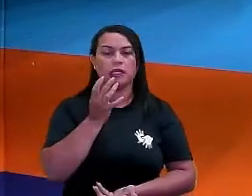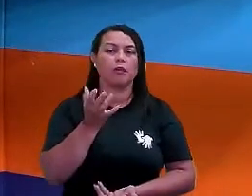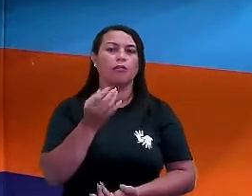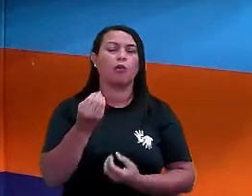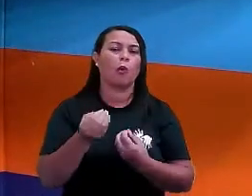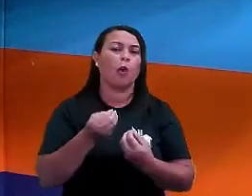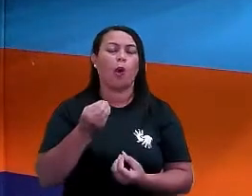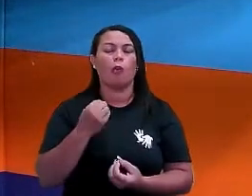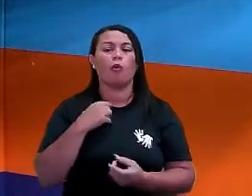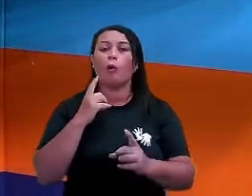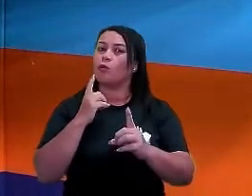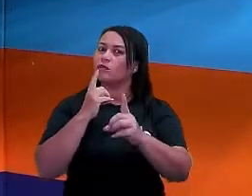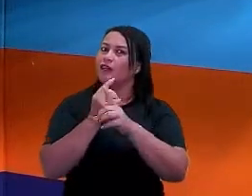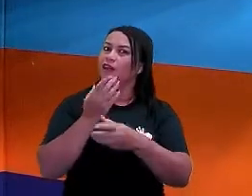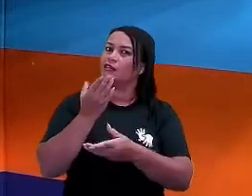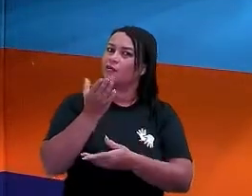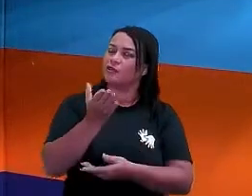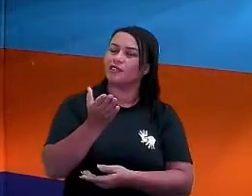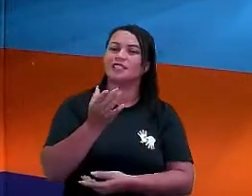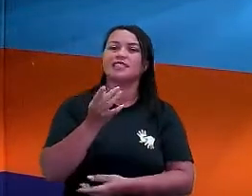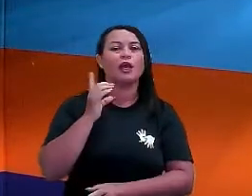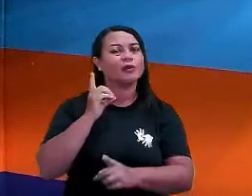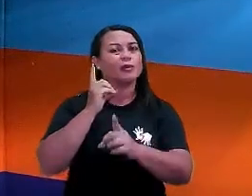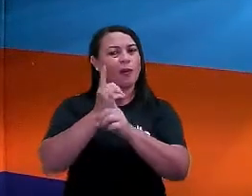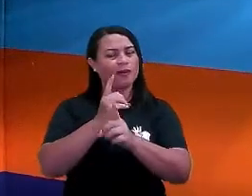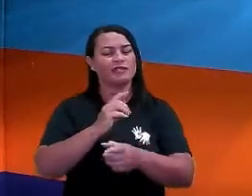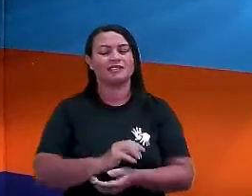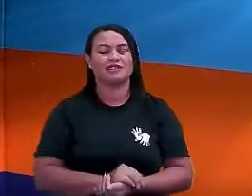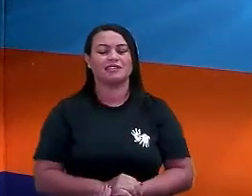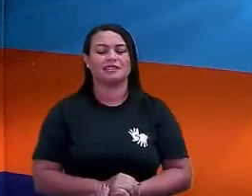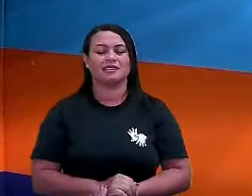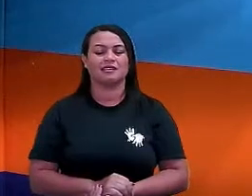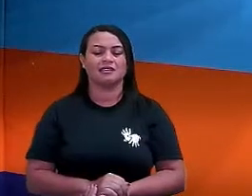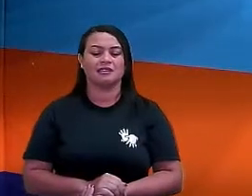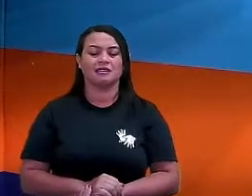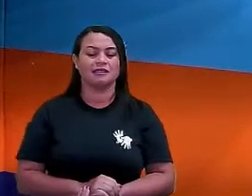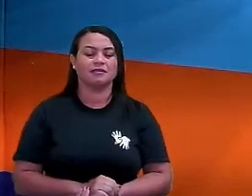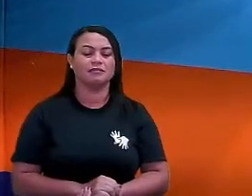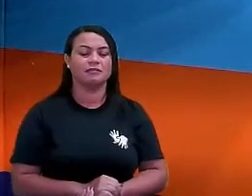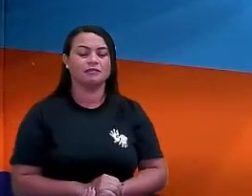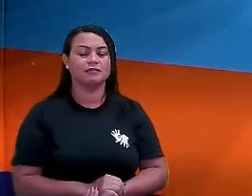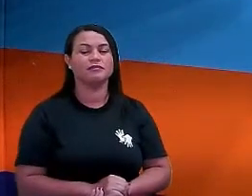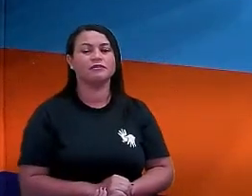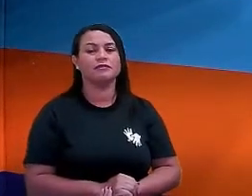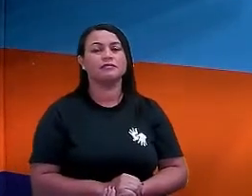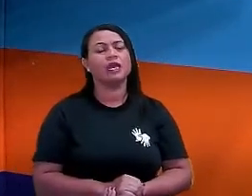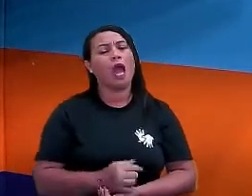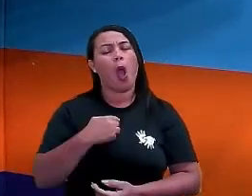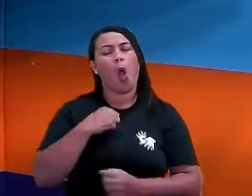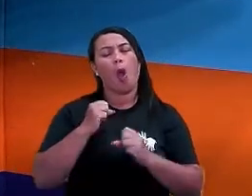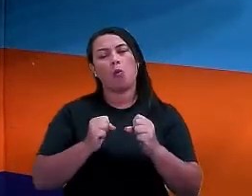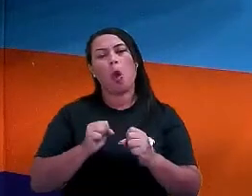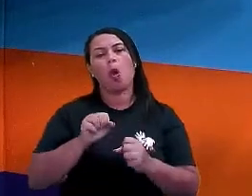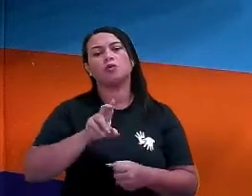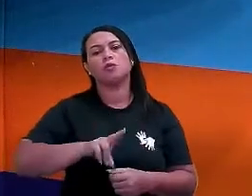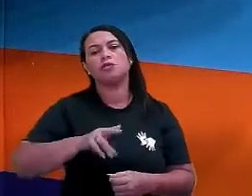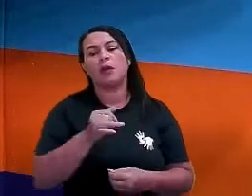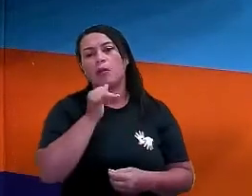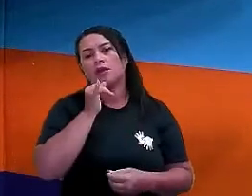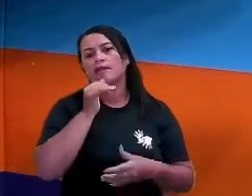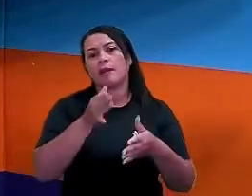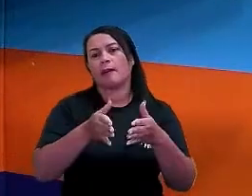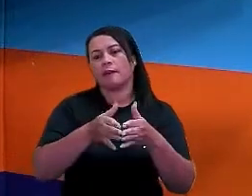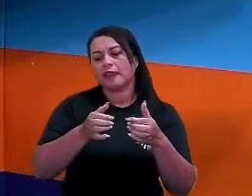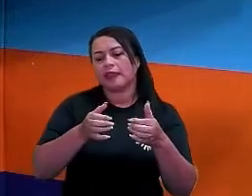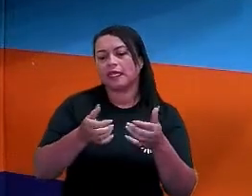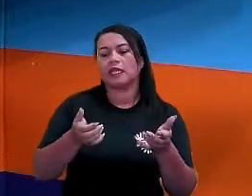Eu encontrarei você, eu te encontrarei. Então, o eu posso usar para fazer pedido,